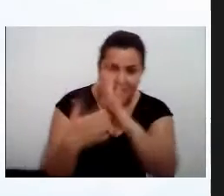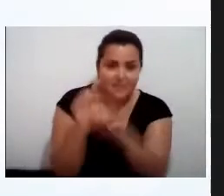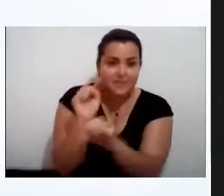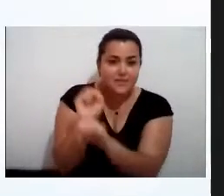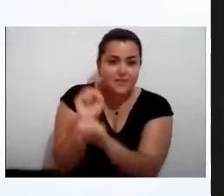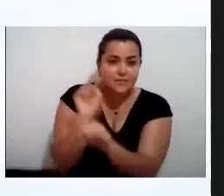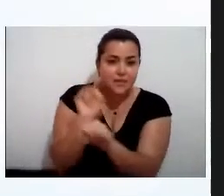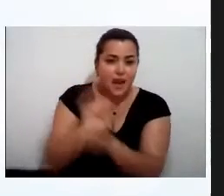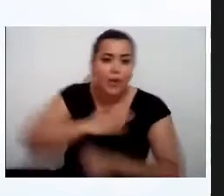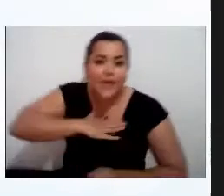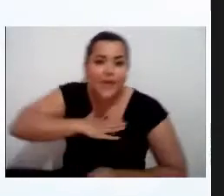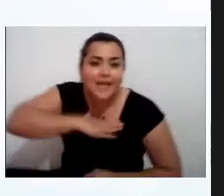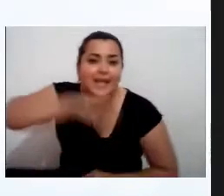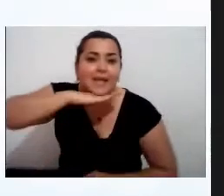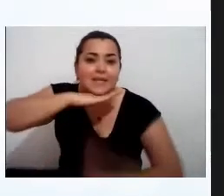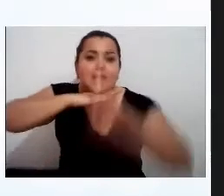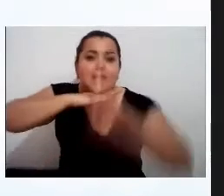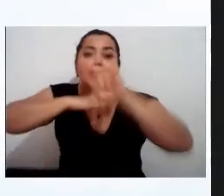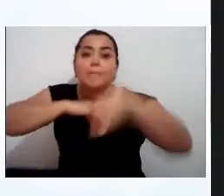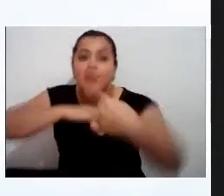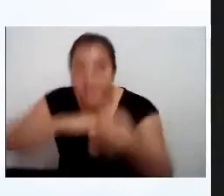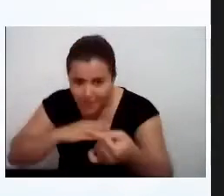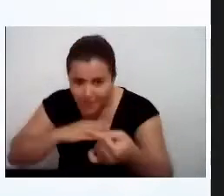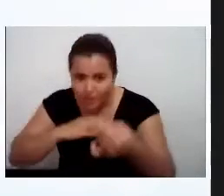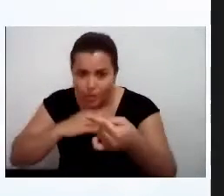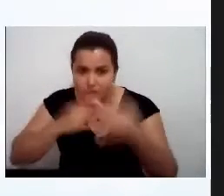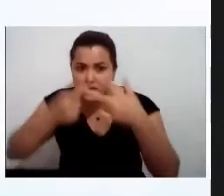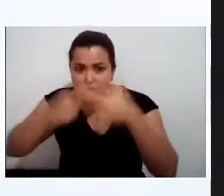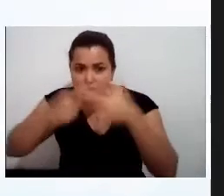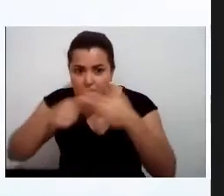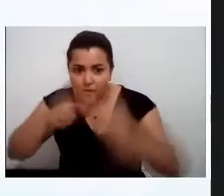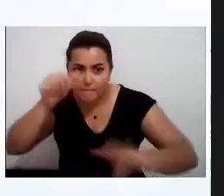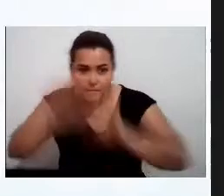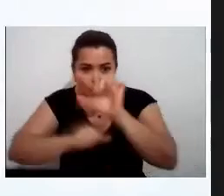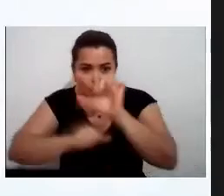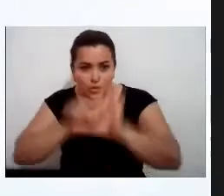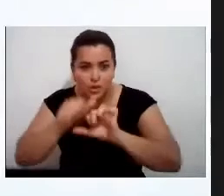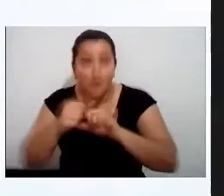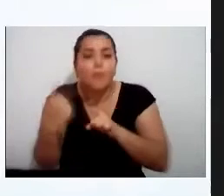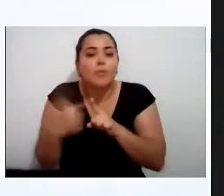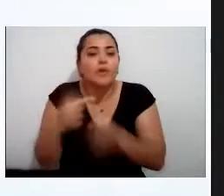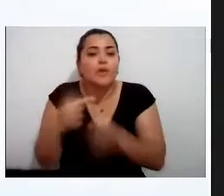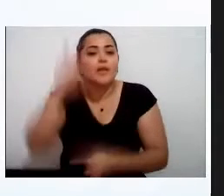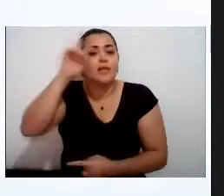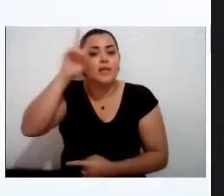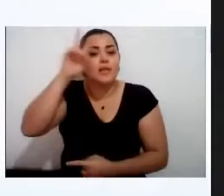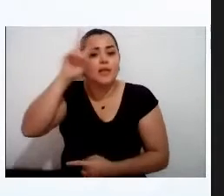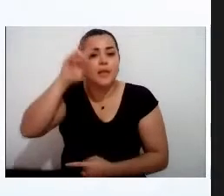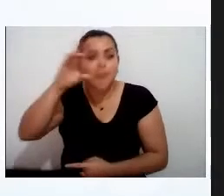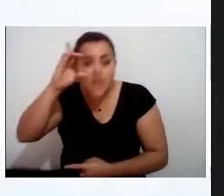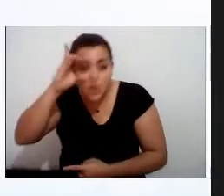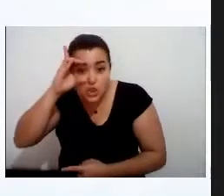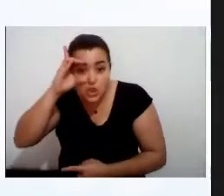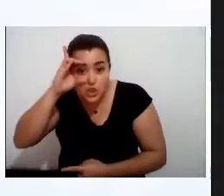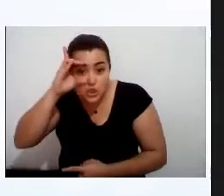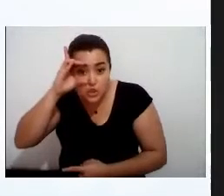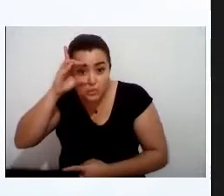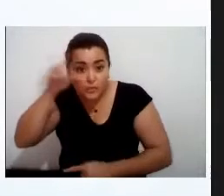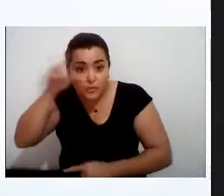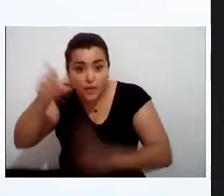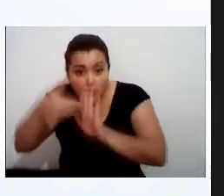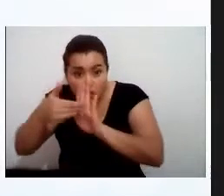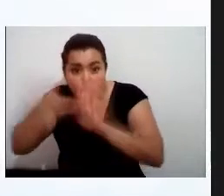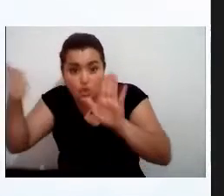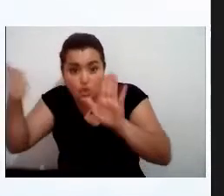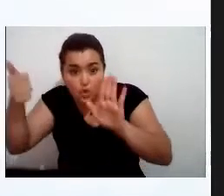crise acontecer, uma crise institucional acontecer, isso foi logo após o impeachment da ex-presidente Dilma, e aí o